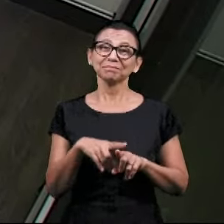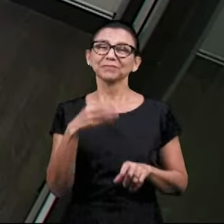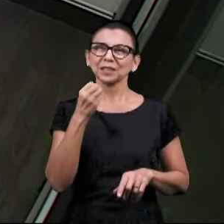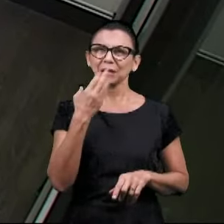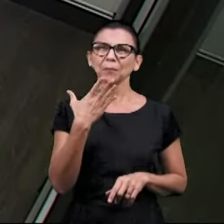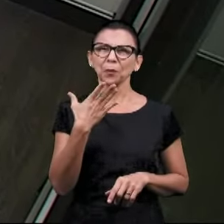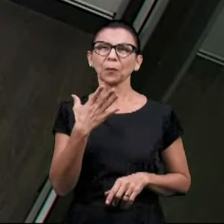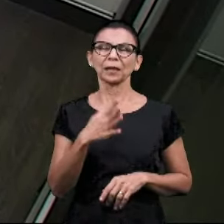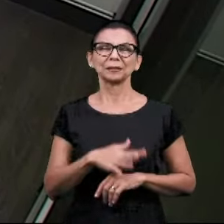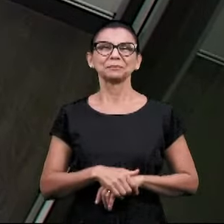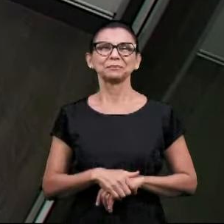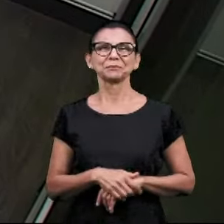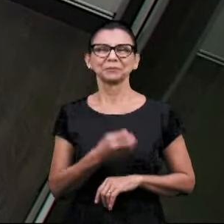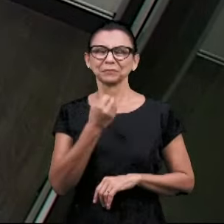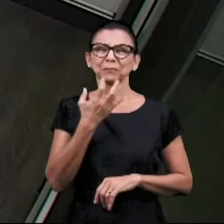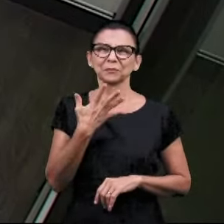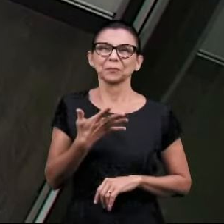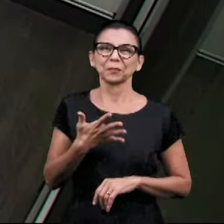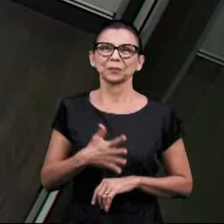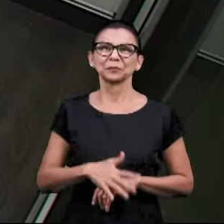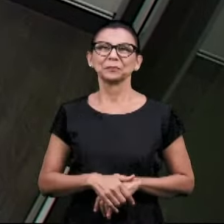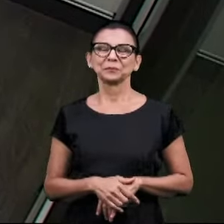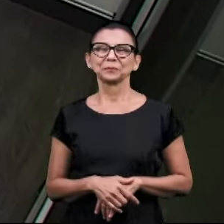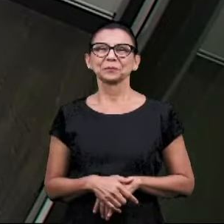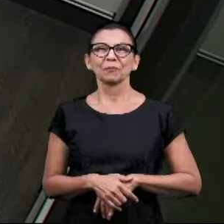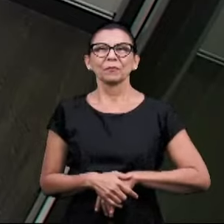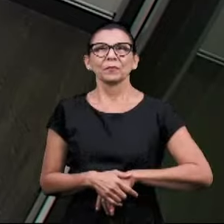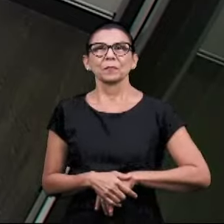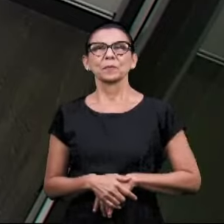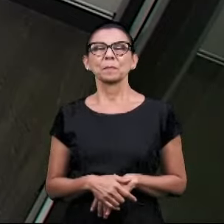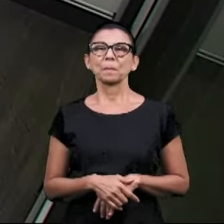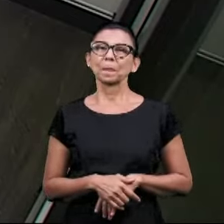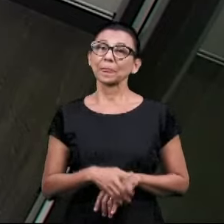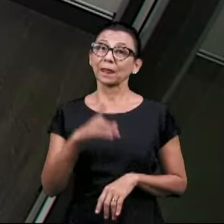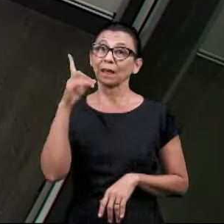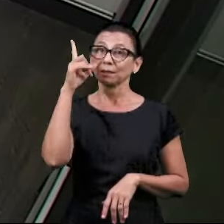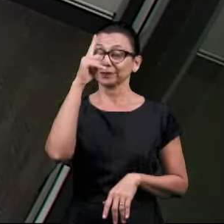expectativa boa, né? Mas não é fácil.